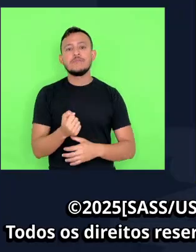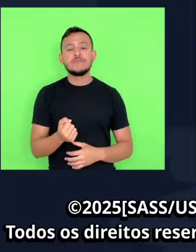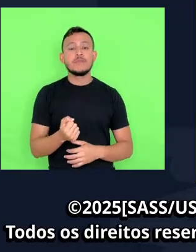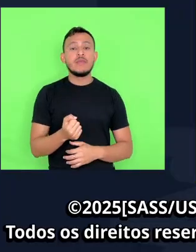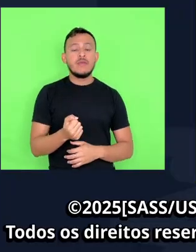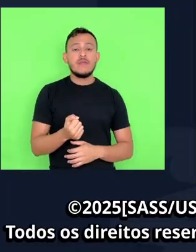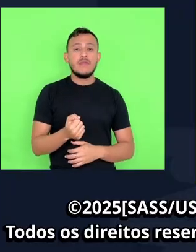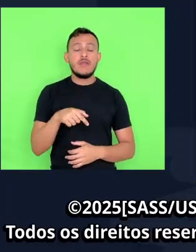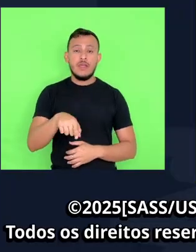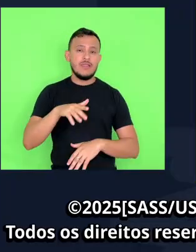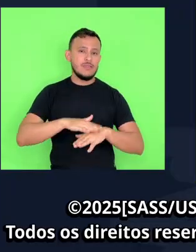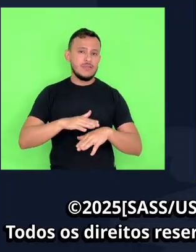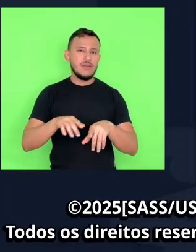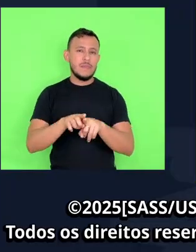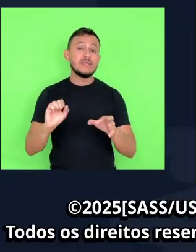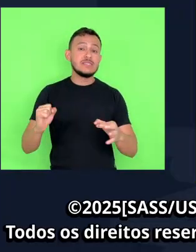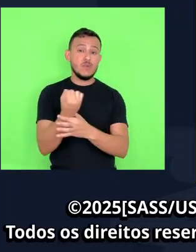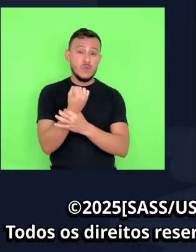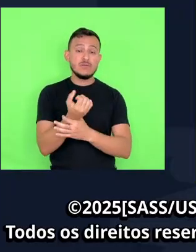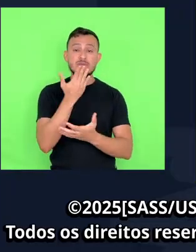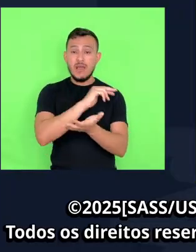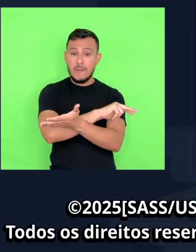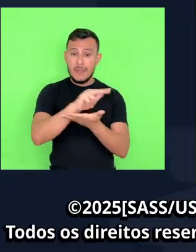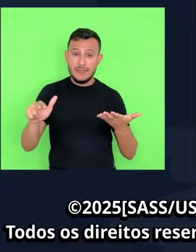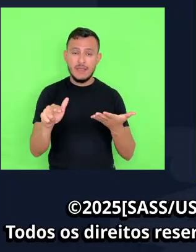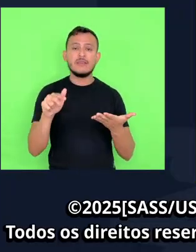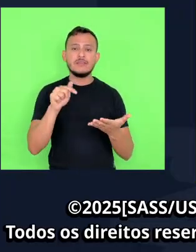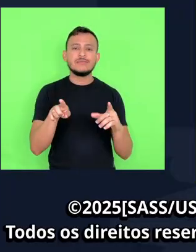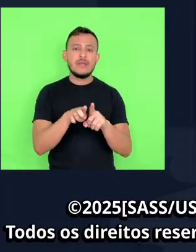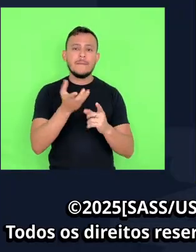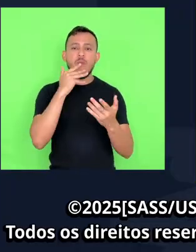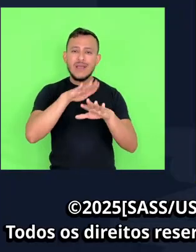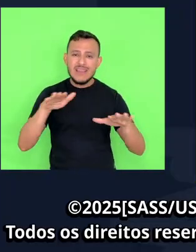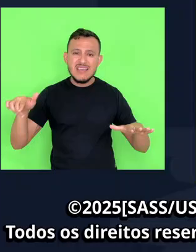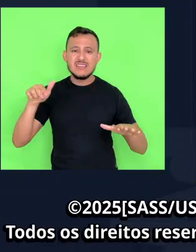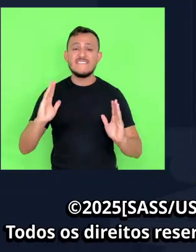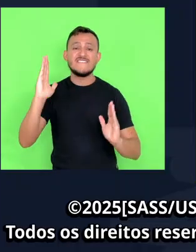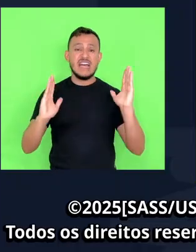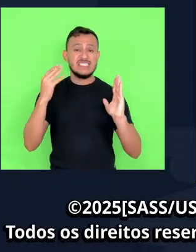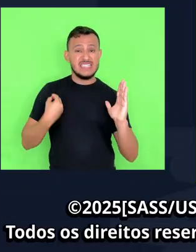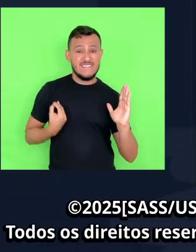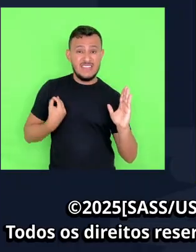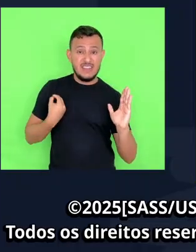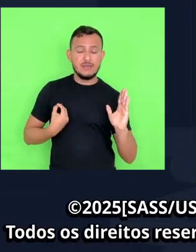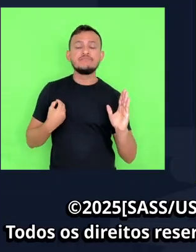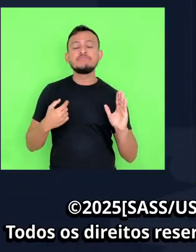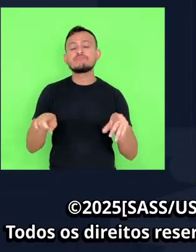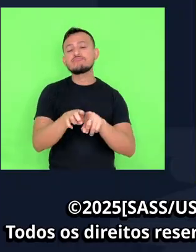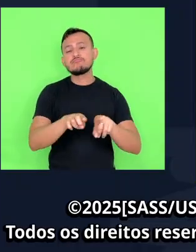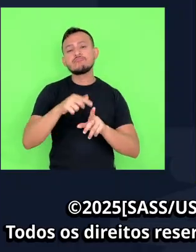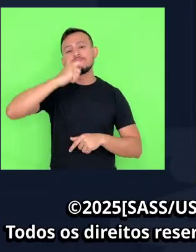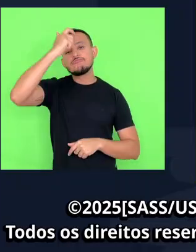estou protegendo a segurança alimentar de uma criança naquela fase da vida, eu